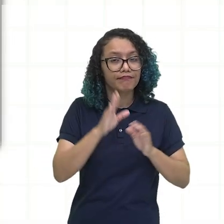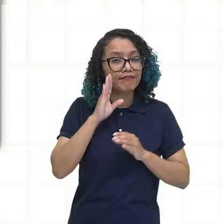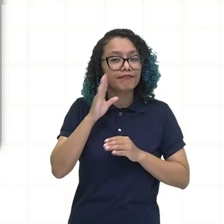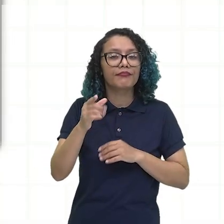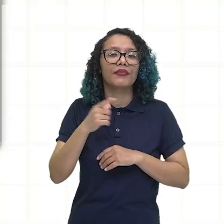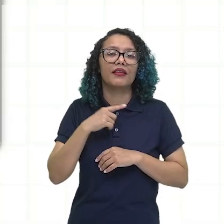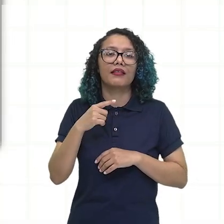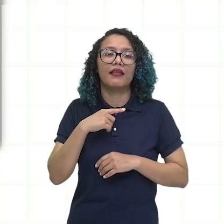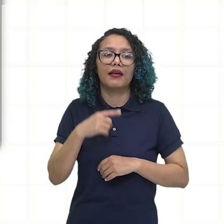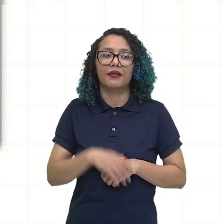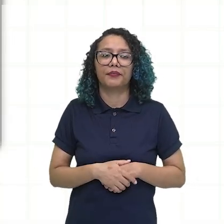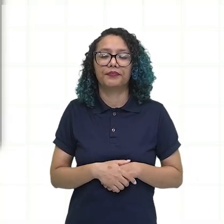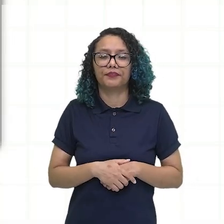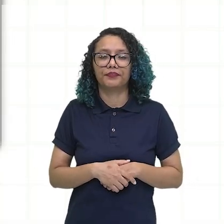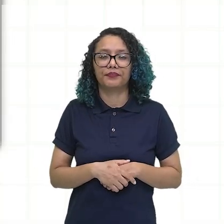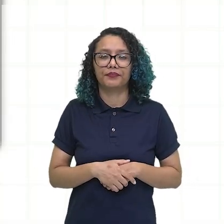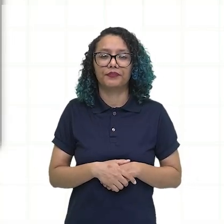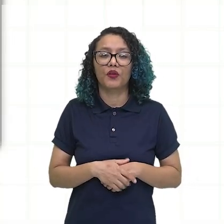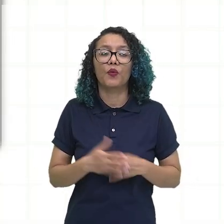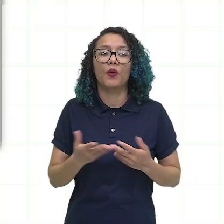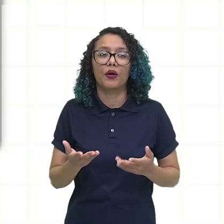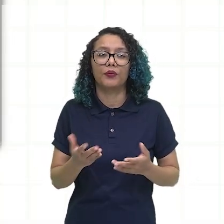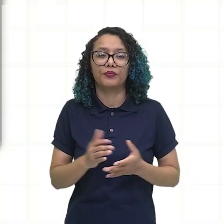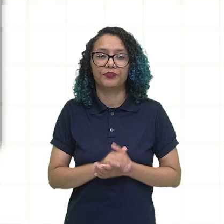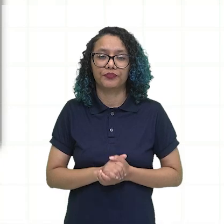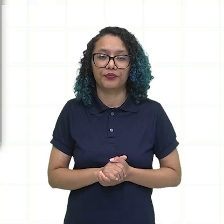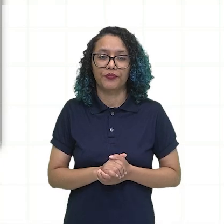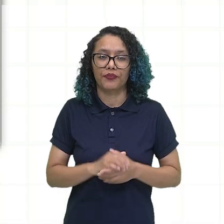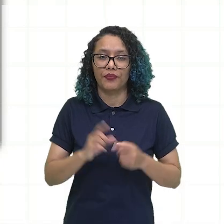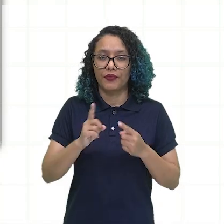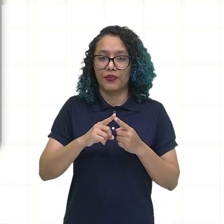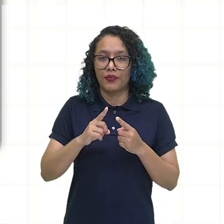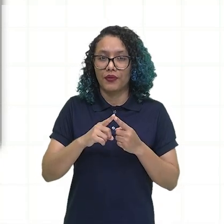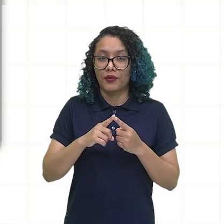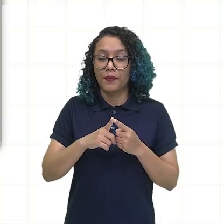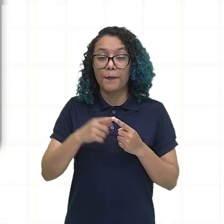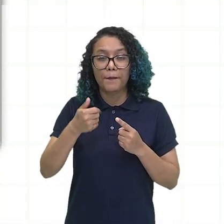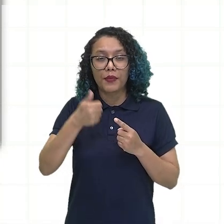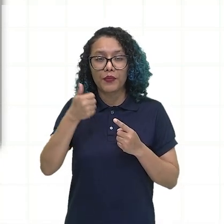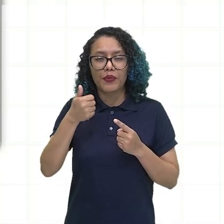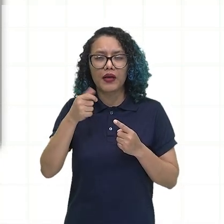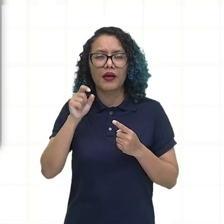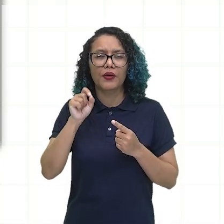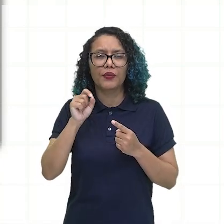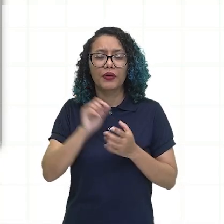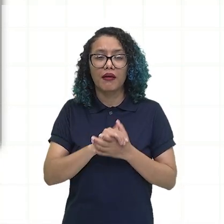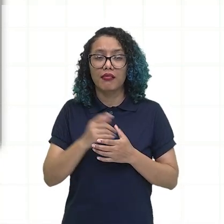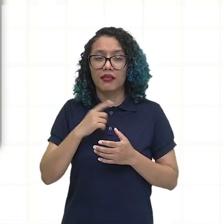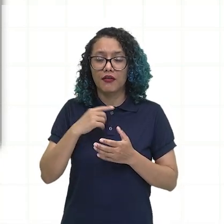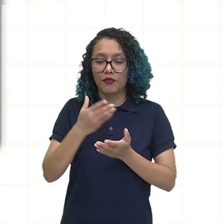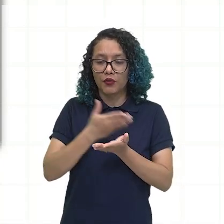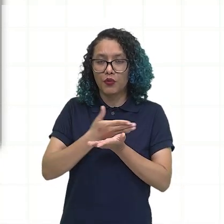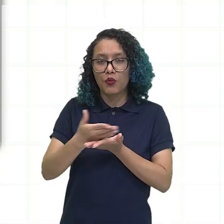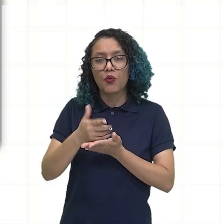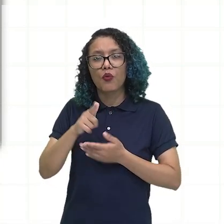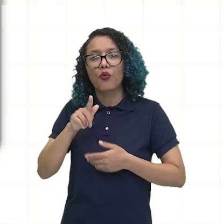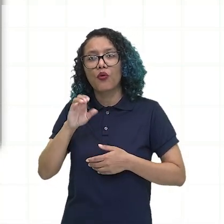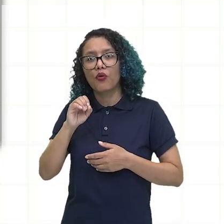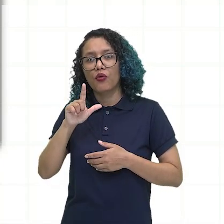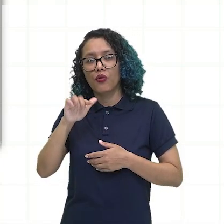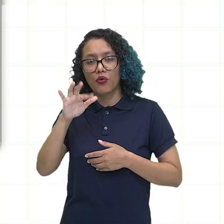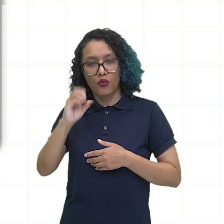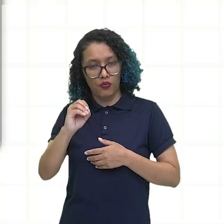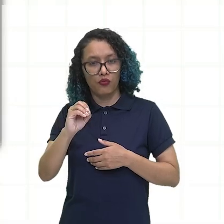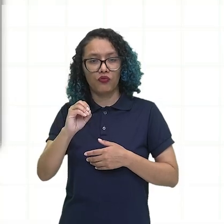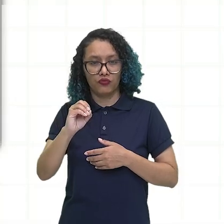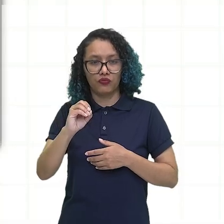principais, que são quais? Primeiro diz que formou lá no início aquele enorme golfo, né, com a entrada